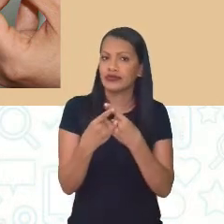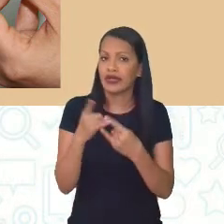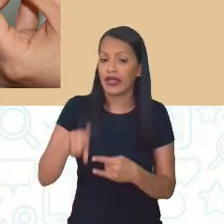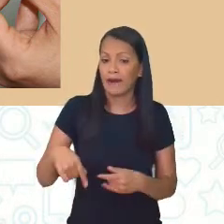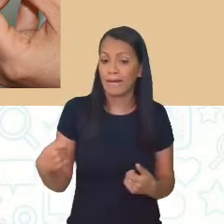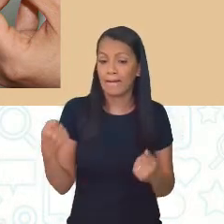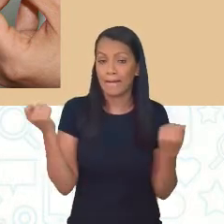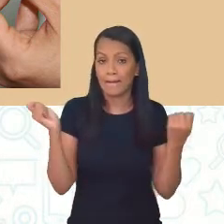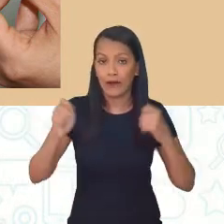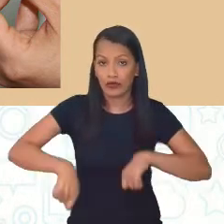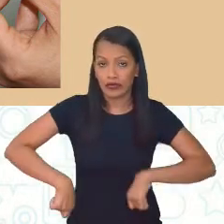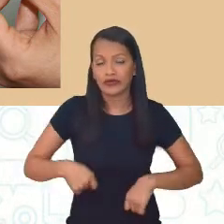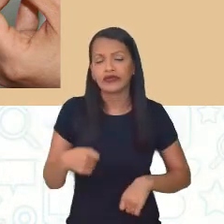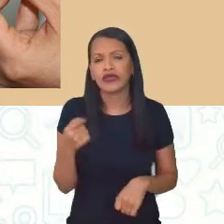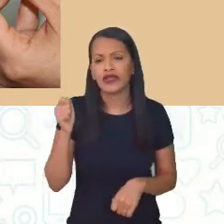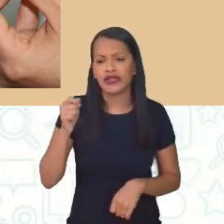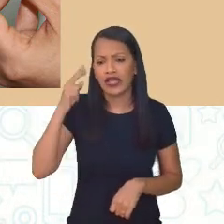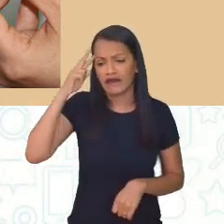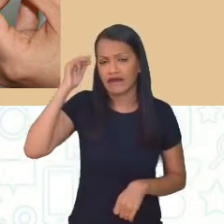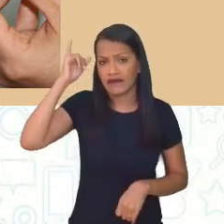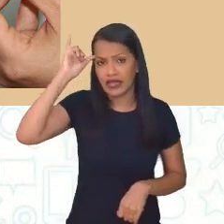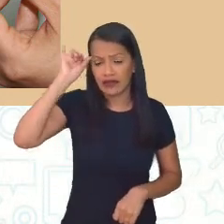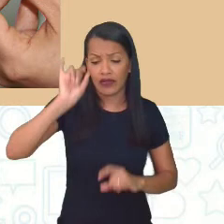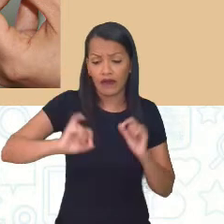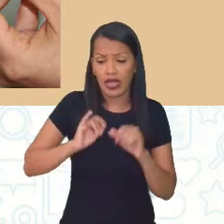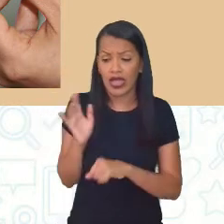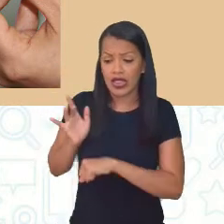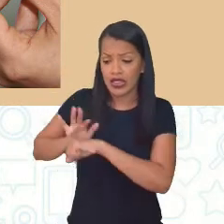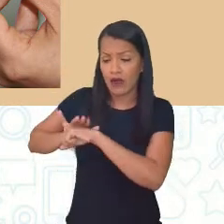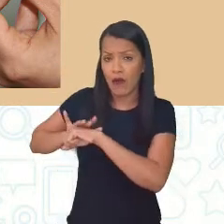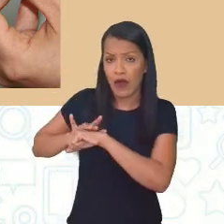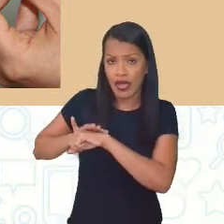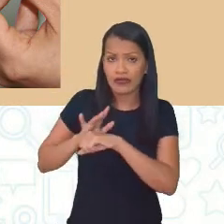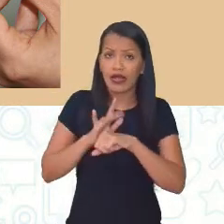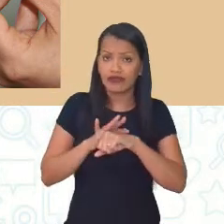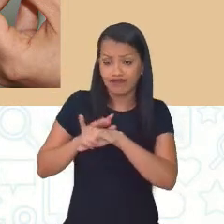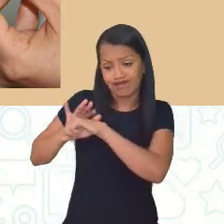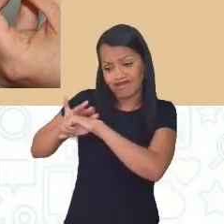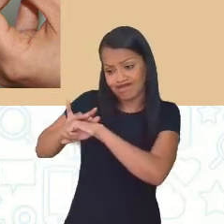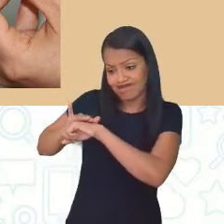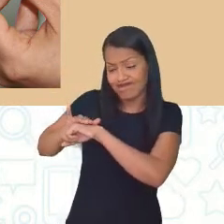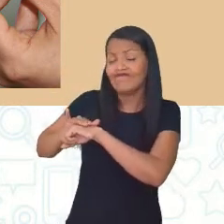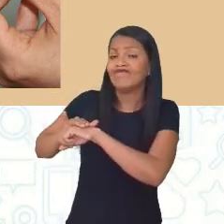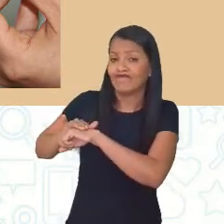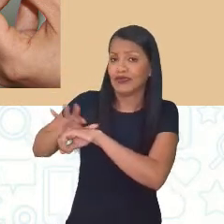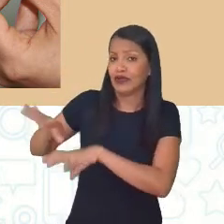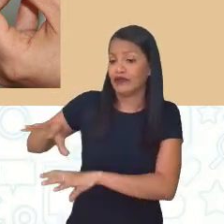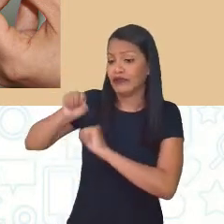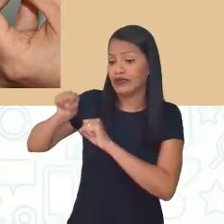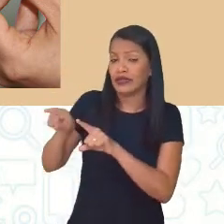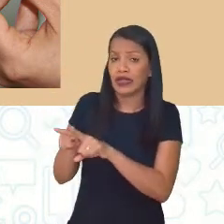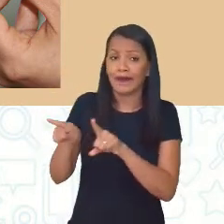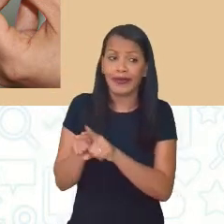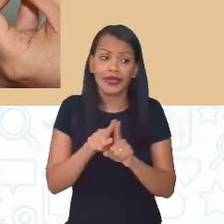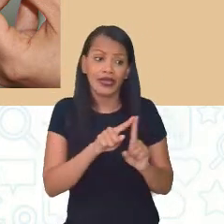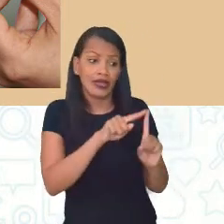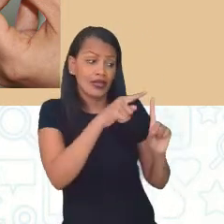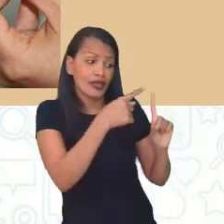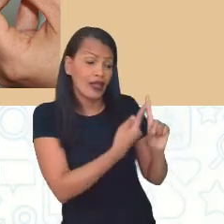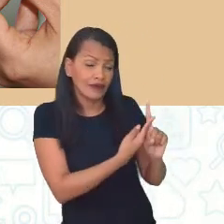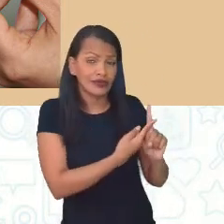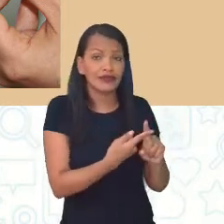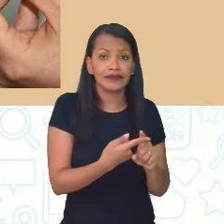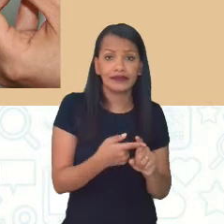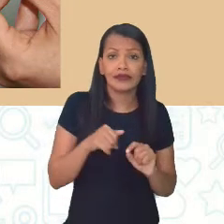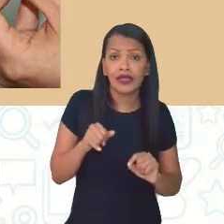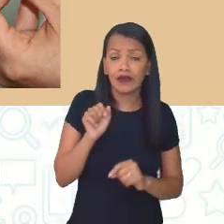muito eficaz de prevenir infecções sexualmente transmissíveis e a gravidez. Também há um alerta se